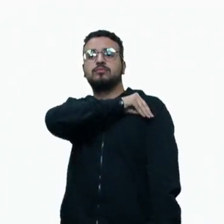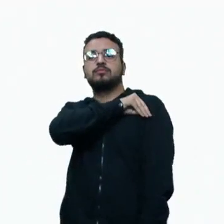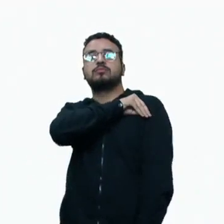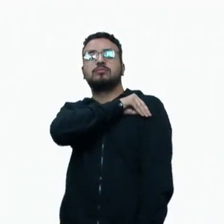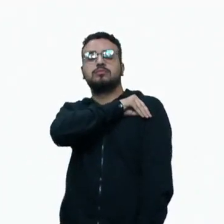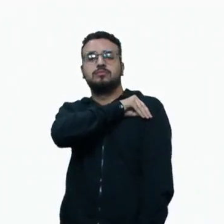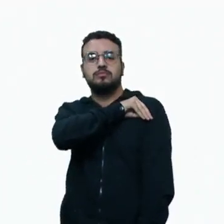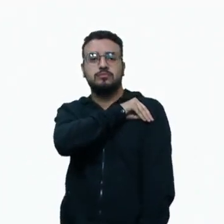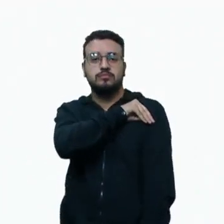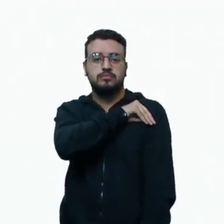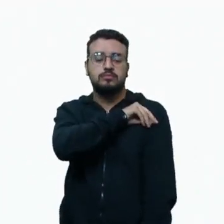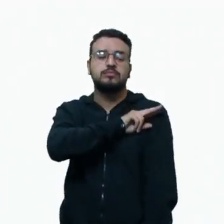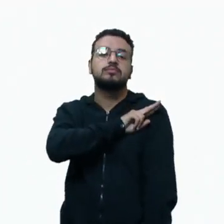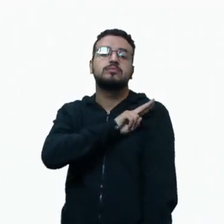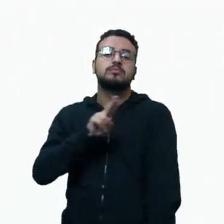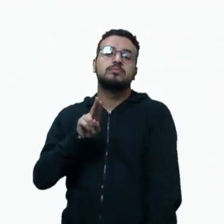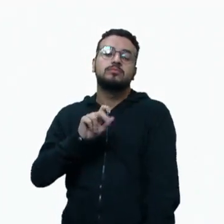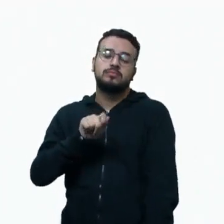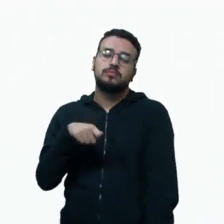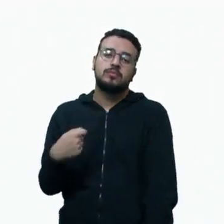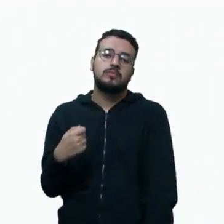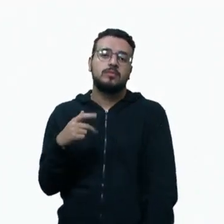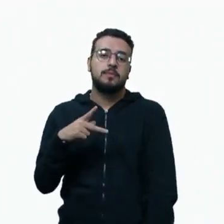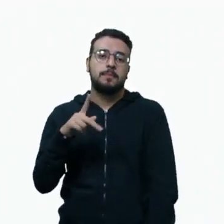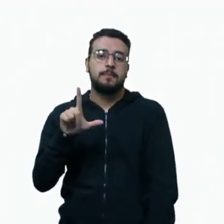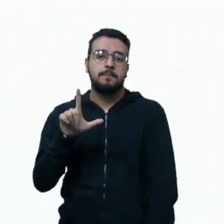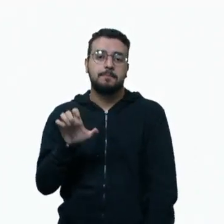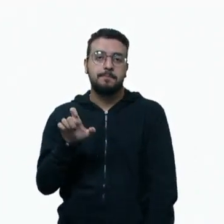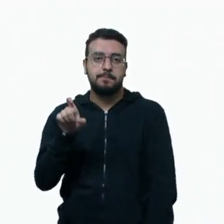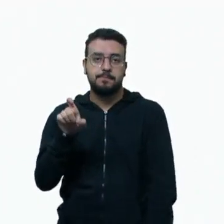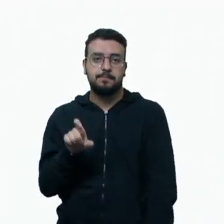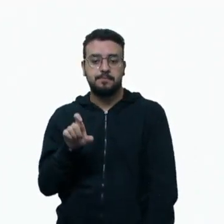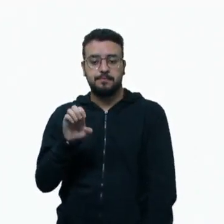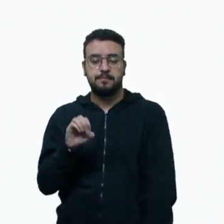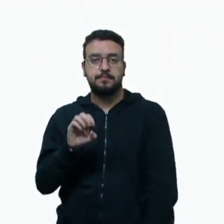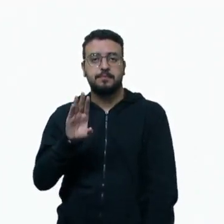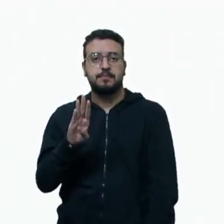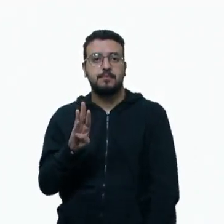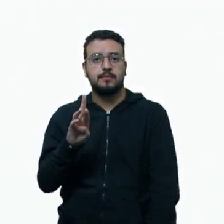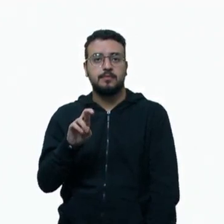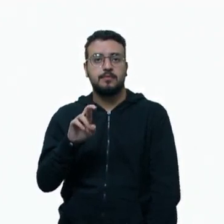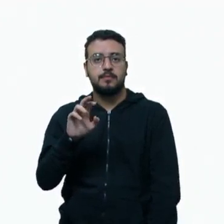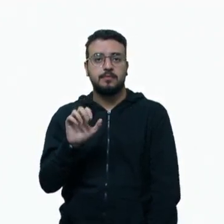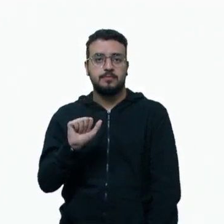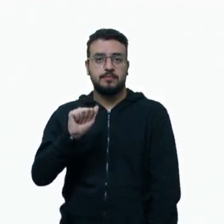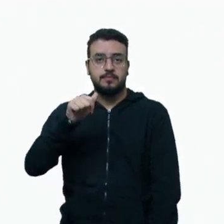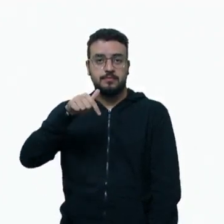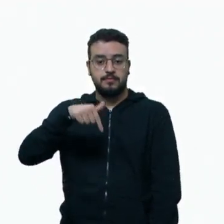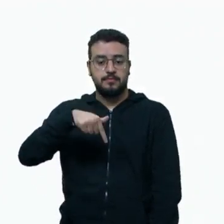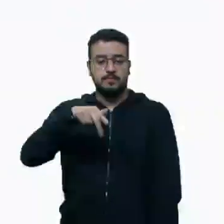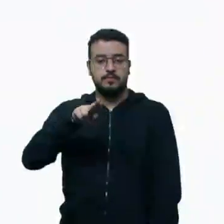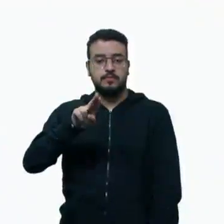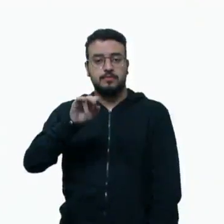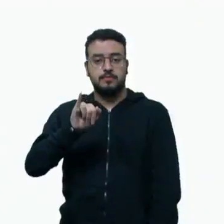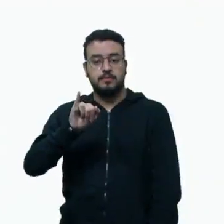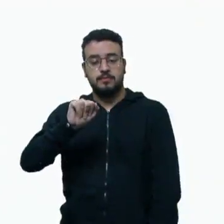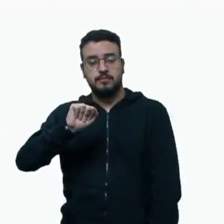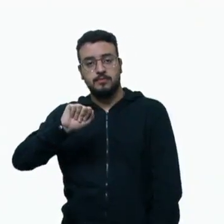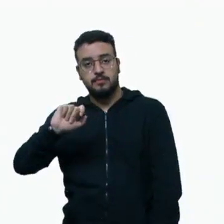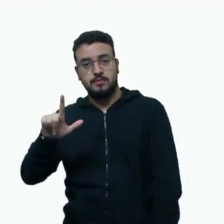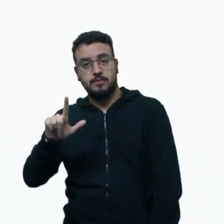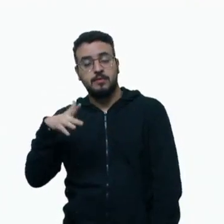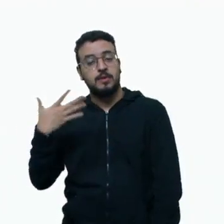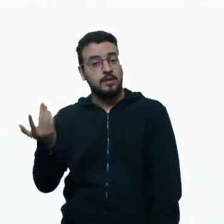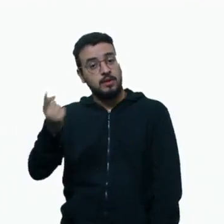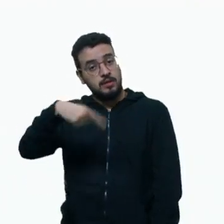membro superior e a pele também, é conhecida como plexo braquial. Então, conheça o